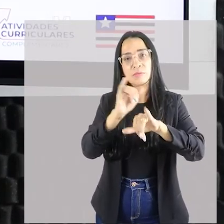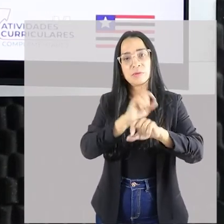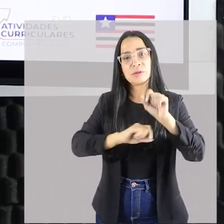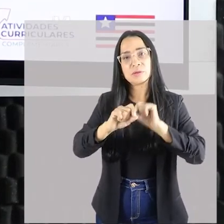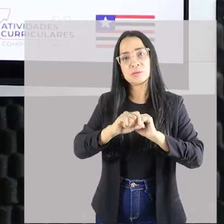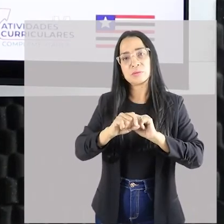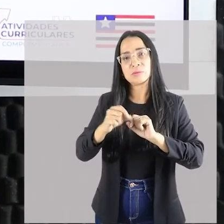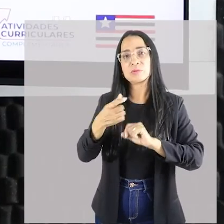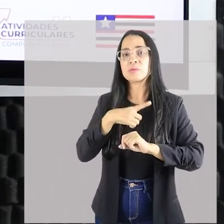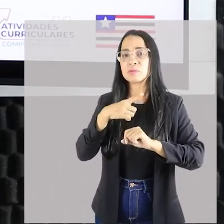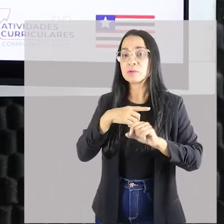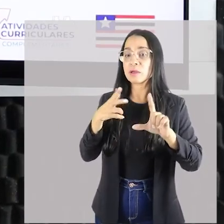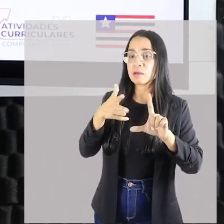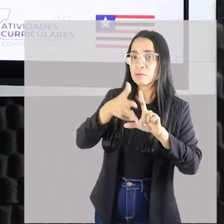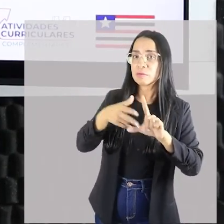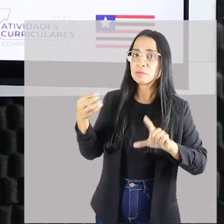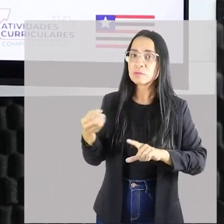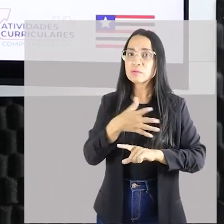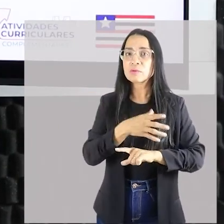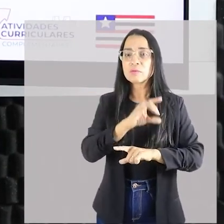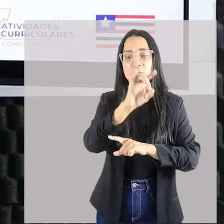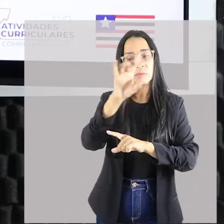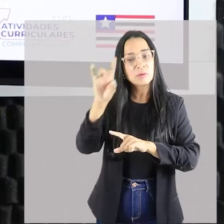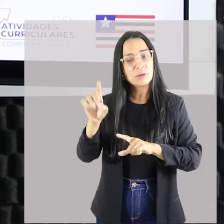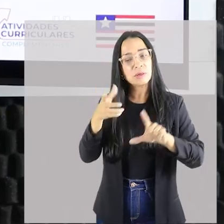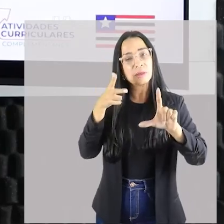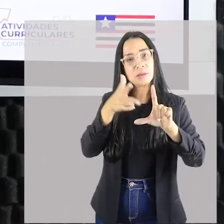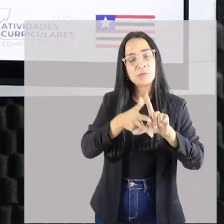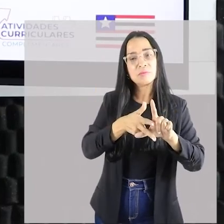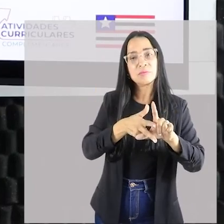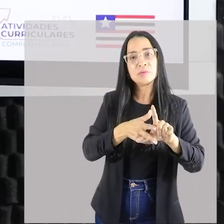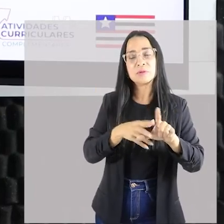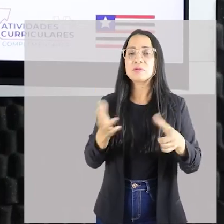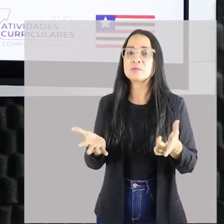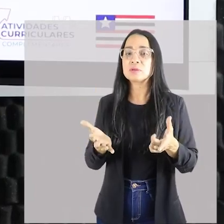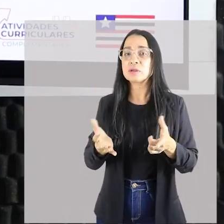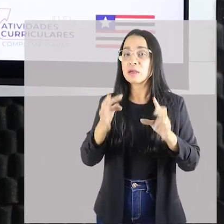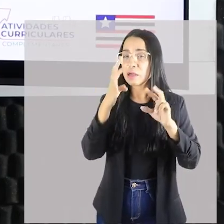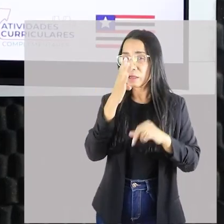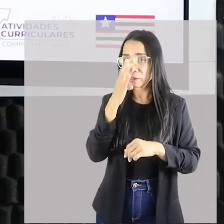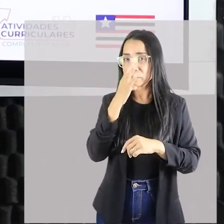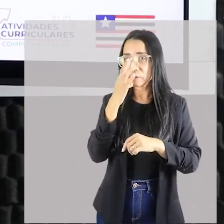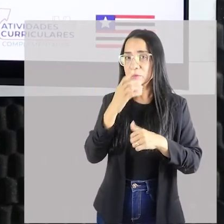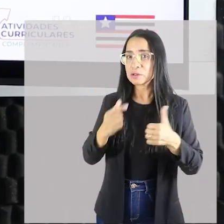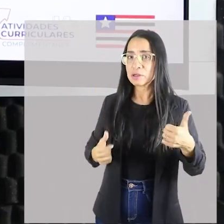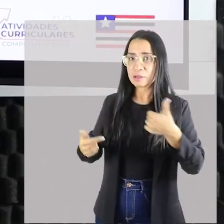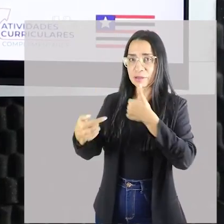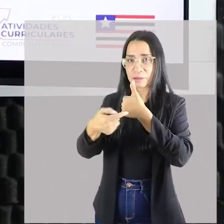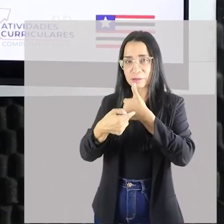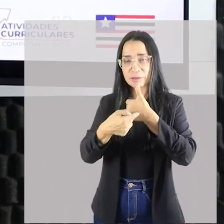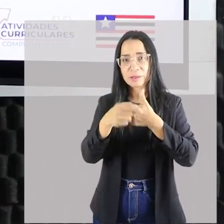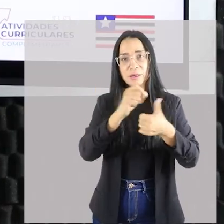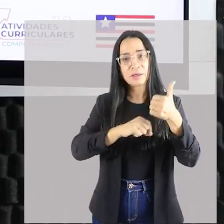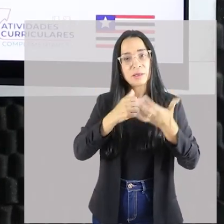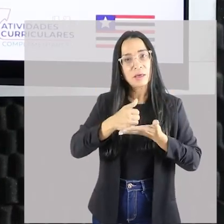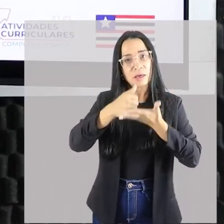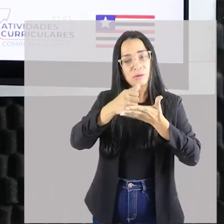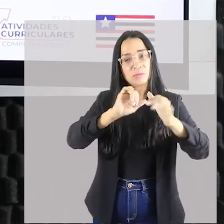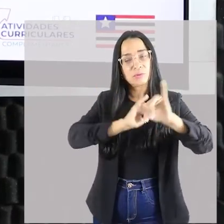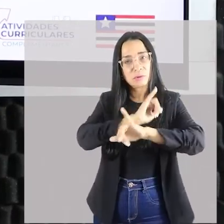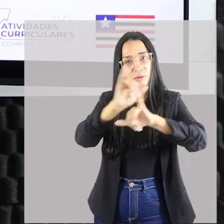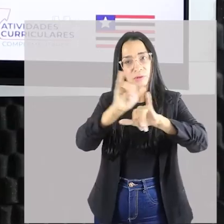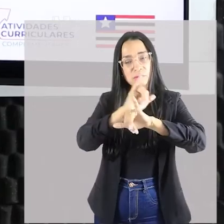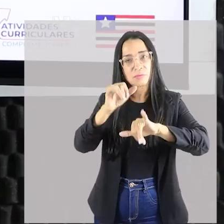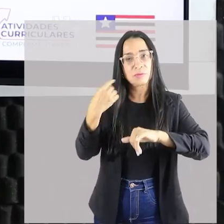a gente lançar vídeos novos e cada vídeo que você ali assistir, ó, dá um like, né, dá um joinha, porque isso ajuda muito a divulgar,